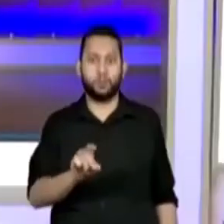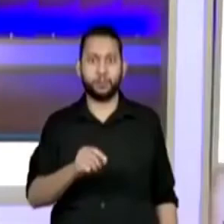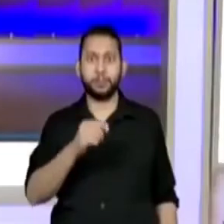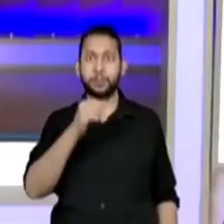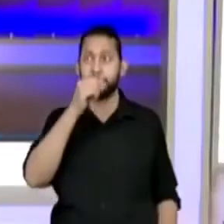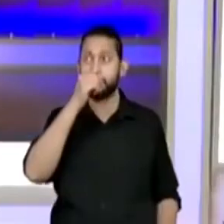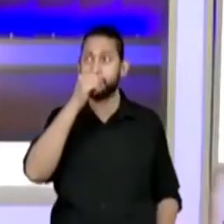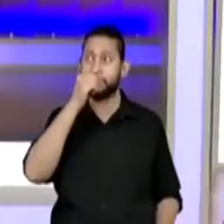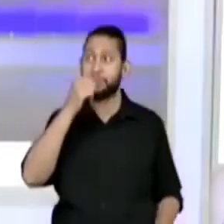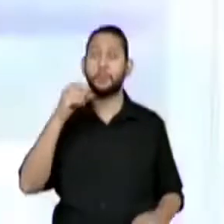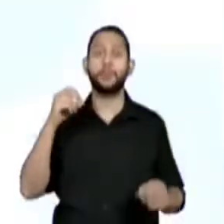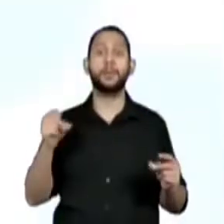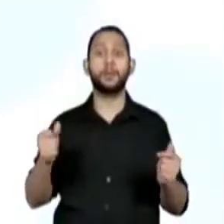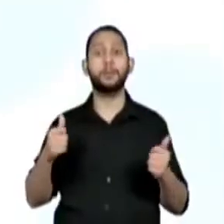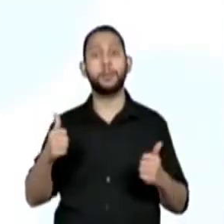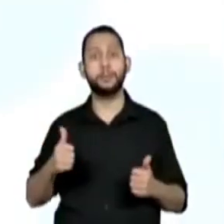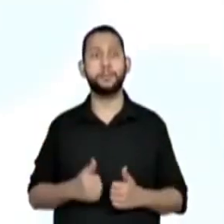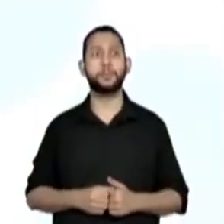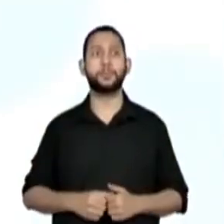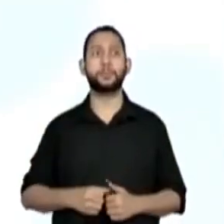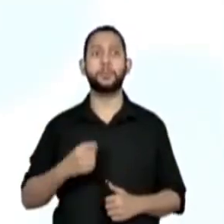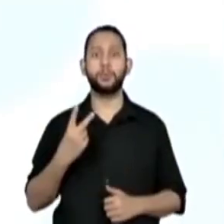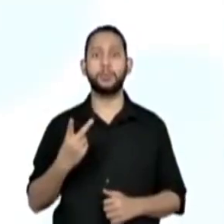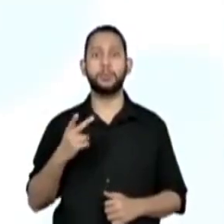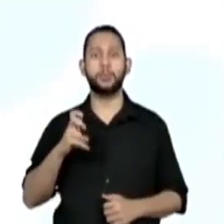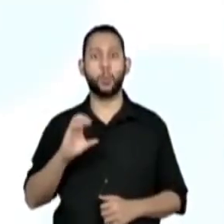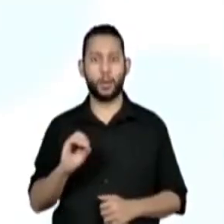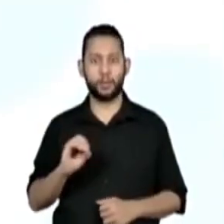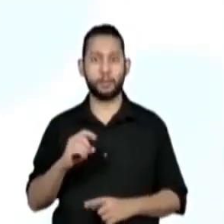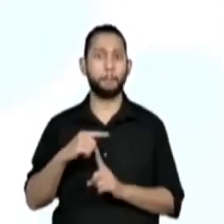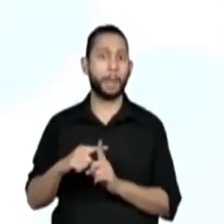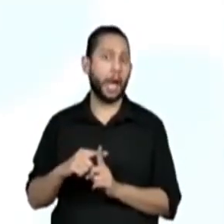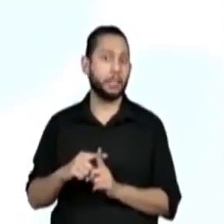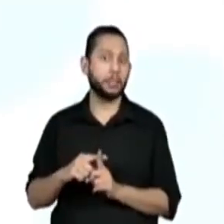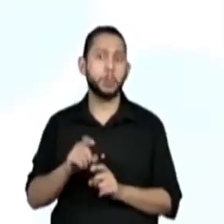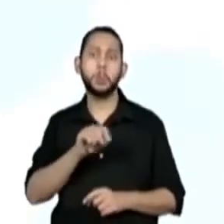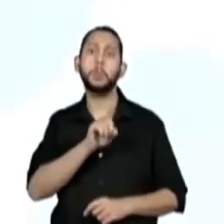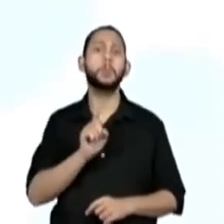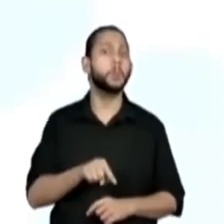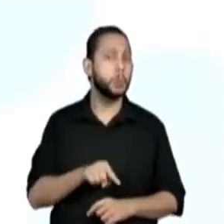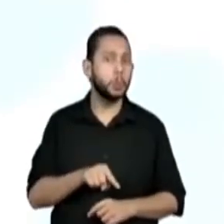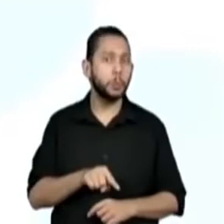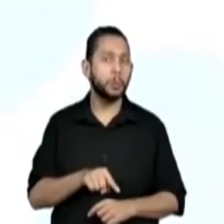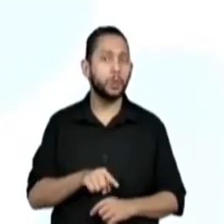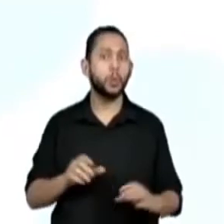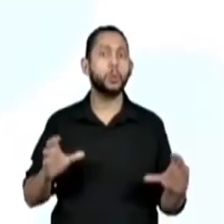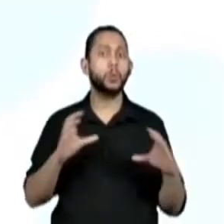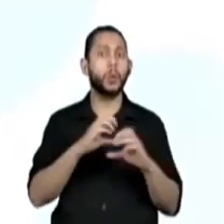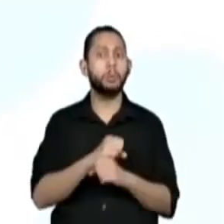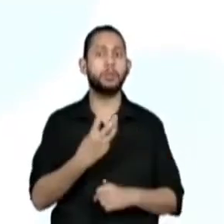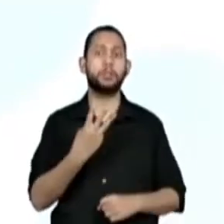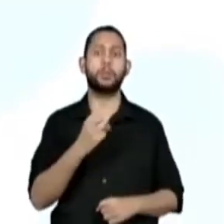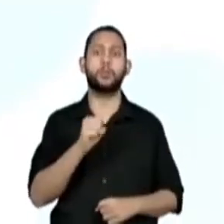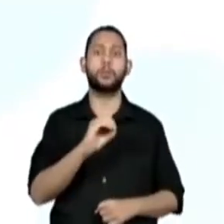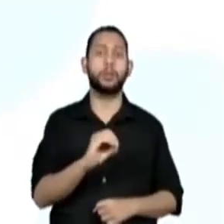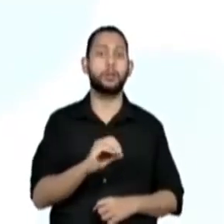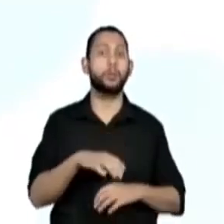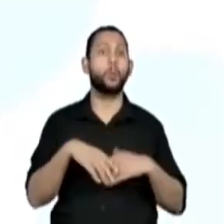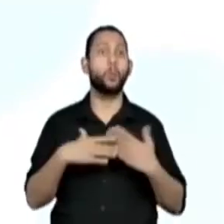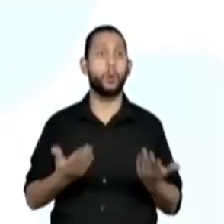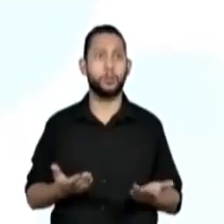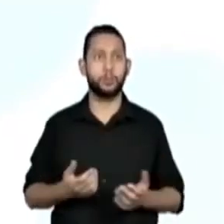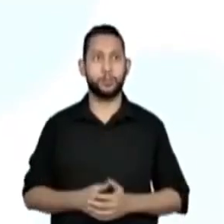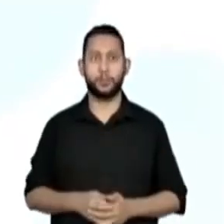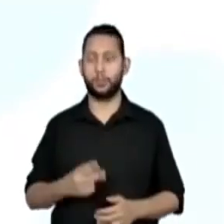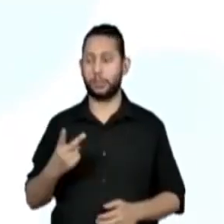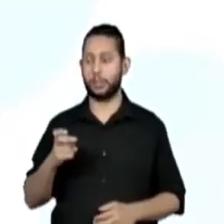aqui na tela turma 250 mais alguma coisa é igual 380 vamos calcular de cabeça aqui